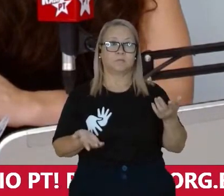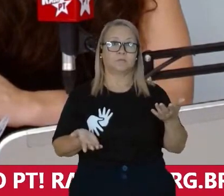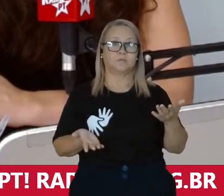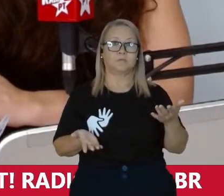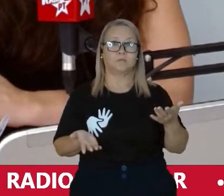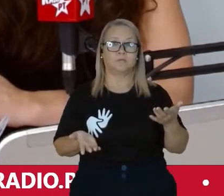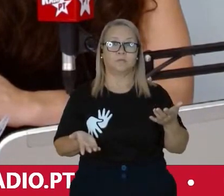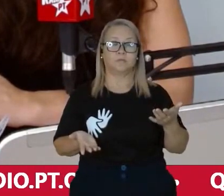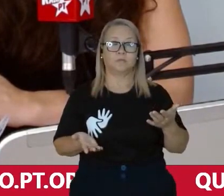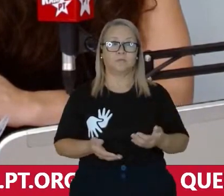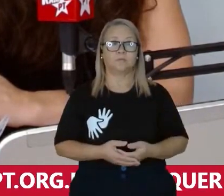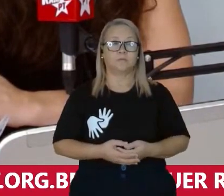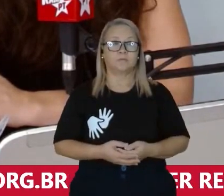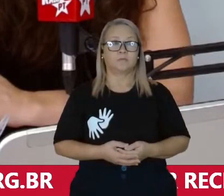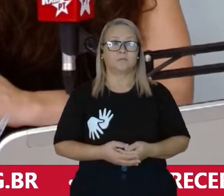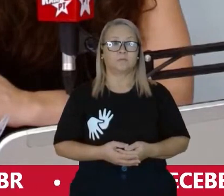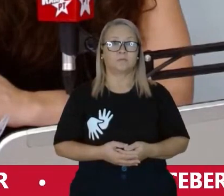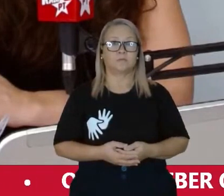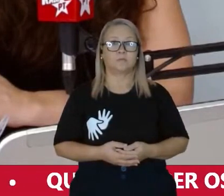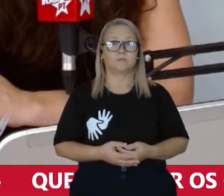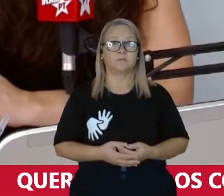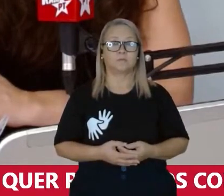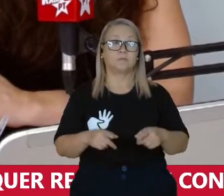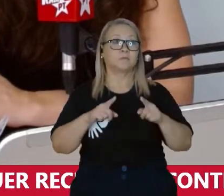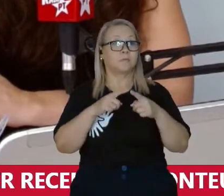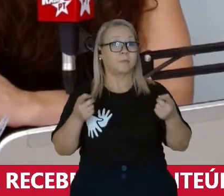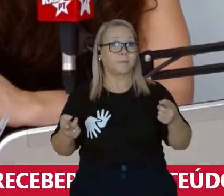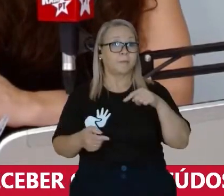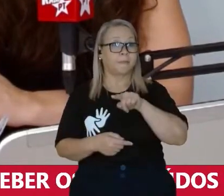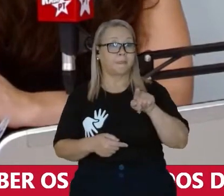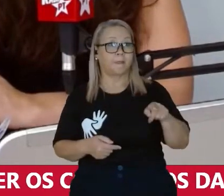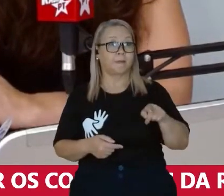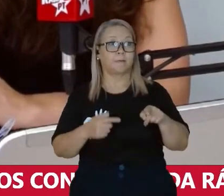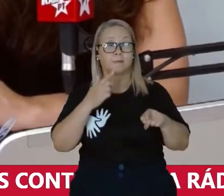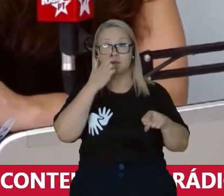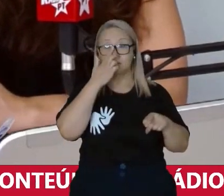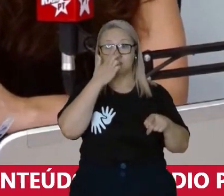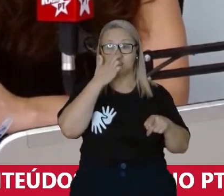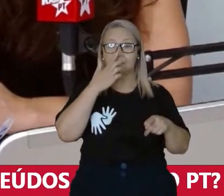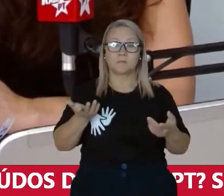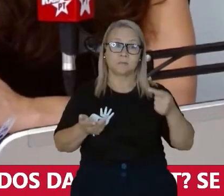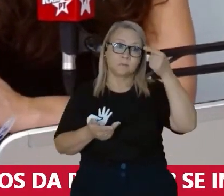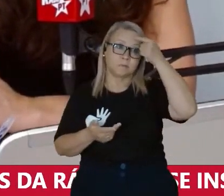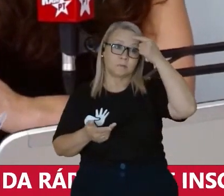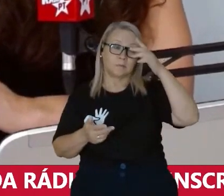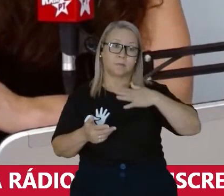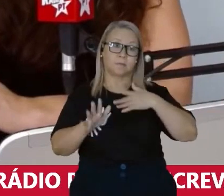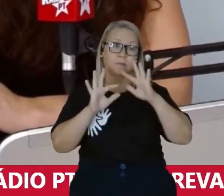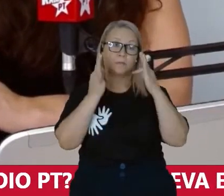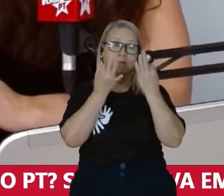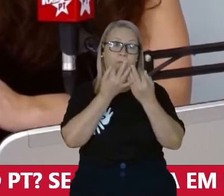gente. Pois é. Mas é isso, E aí derruba a eu não nossa penso só live. em mim, não. Eu penso também na minha família,